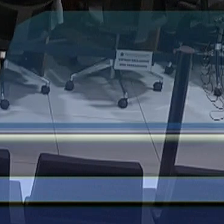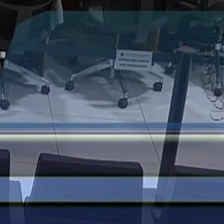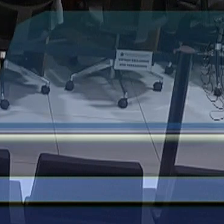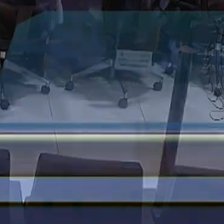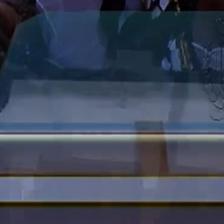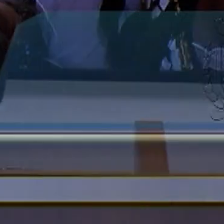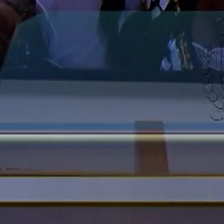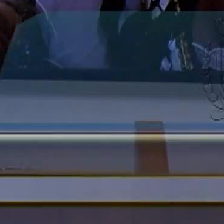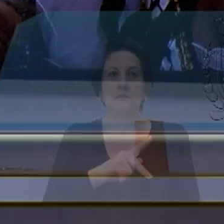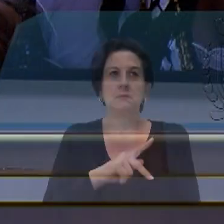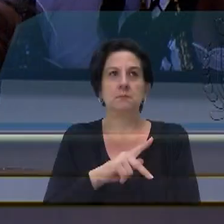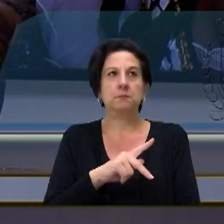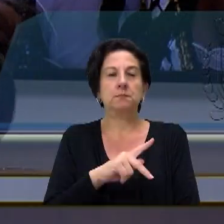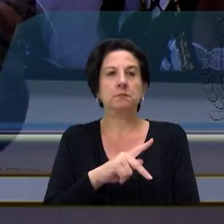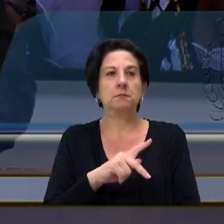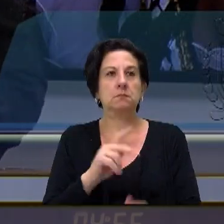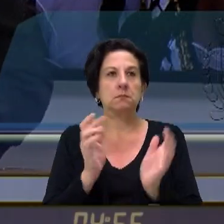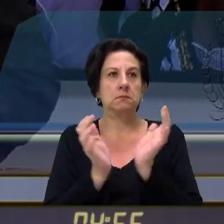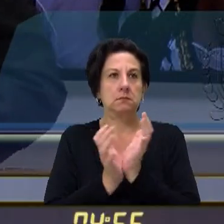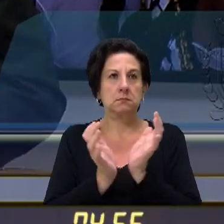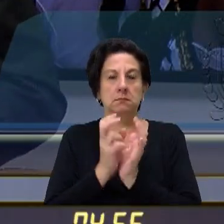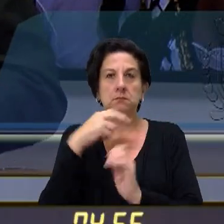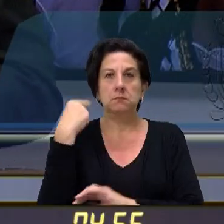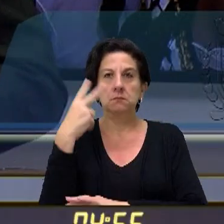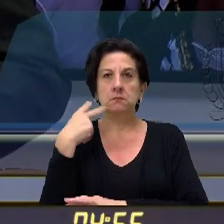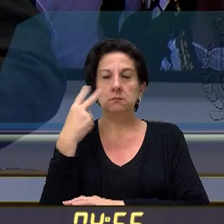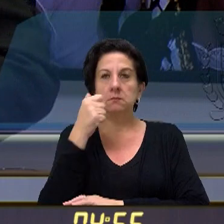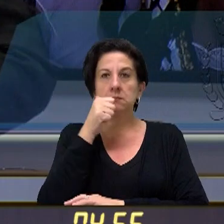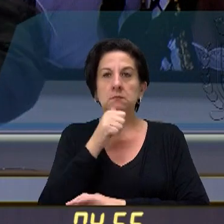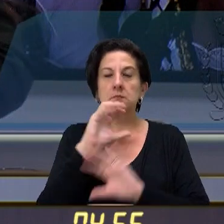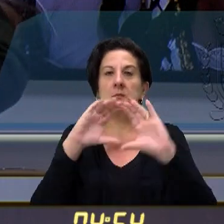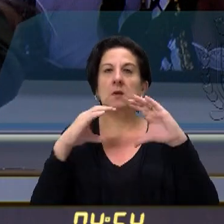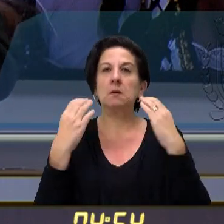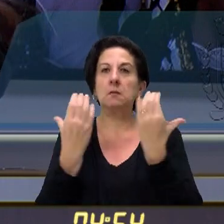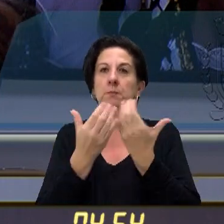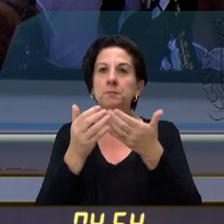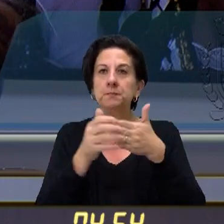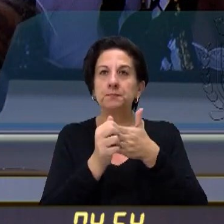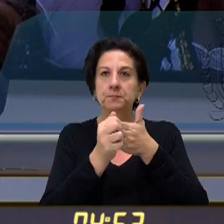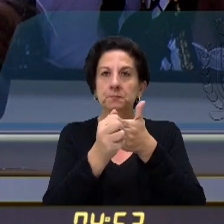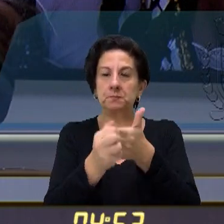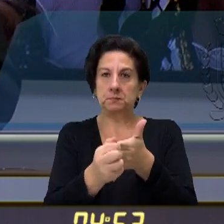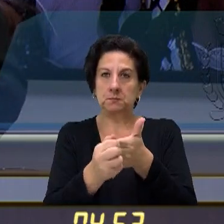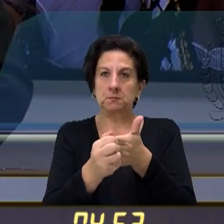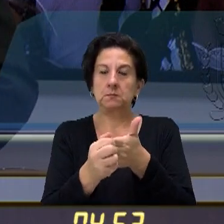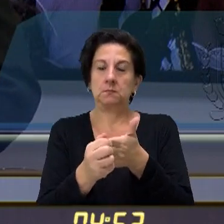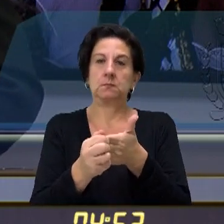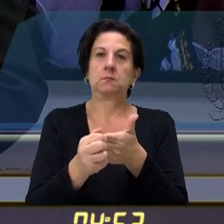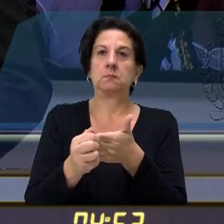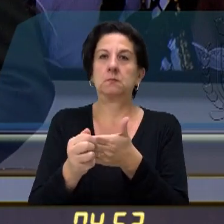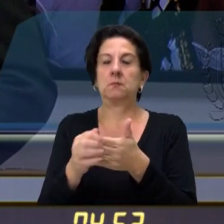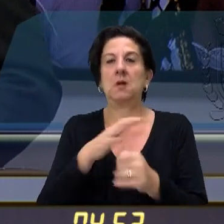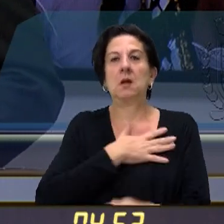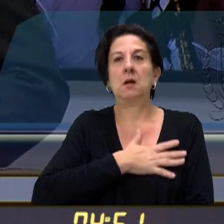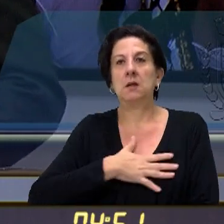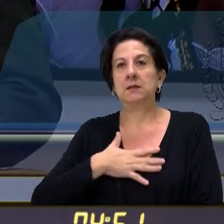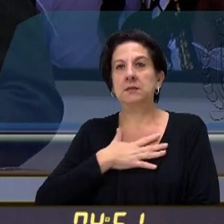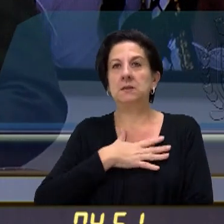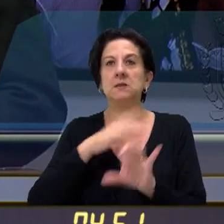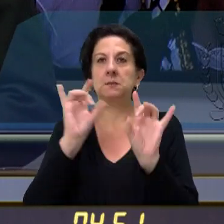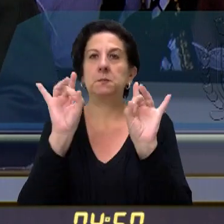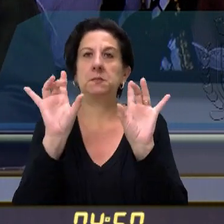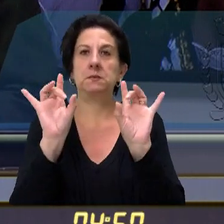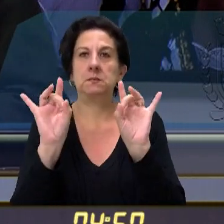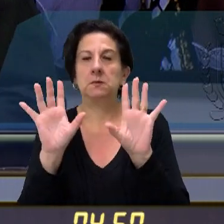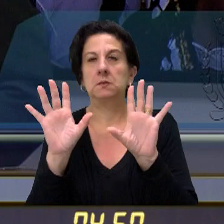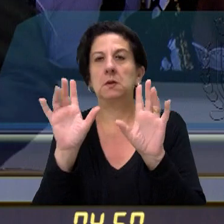Senhora presidente, colegas vereadores, vereadora, comunidade que nos acompanha, saudação